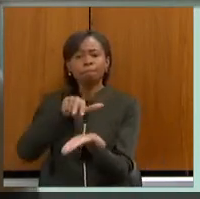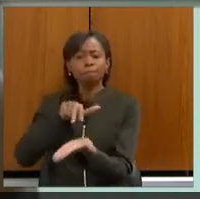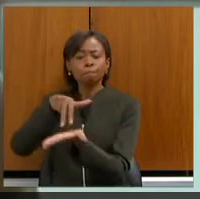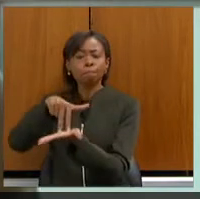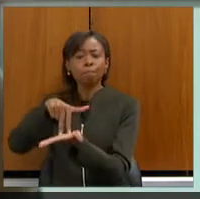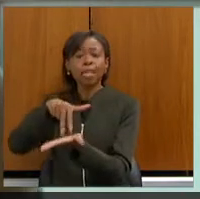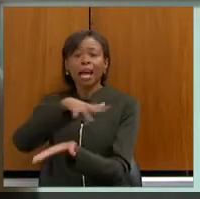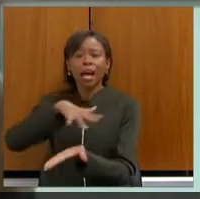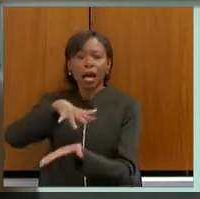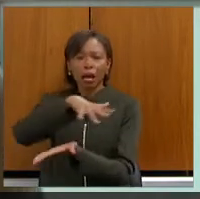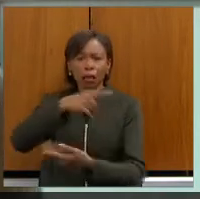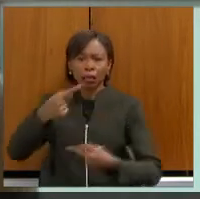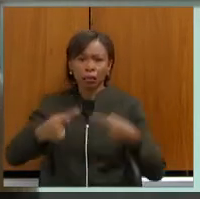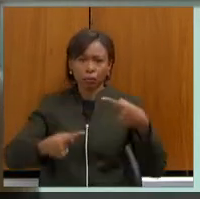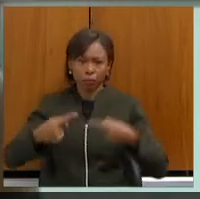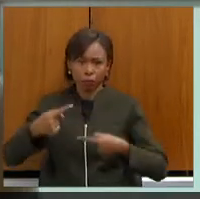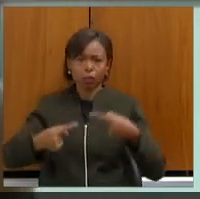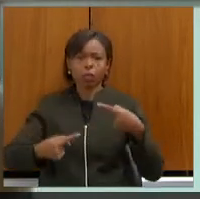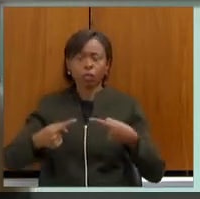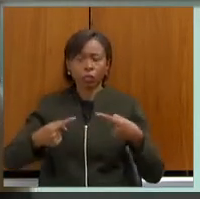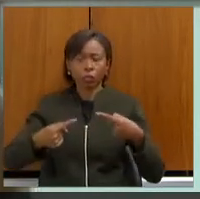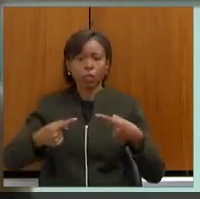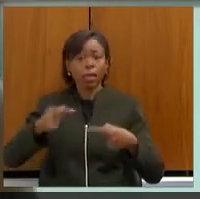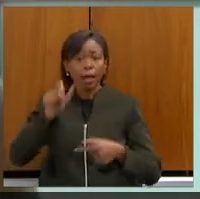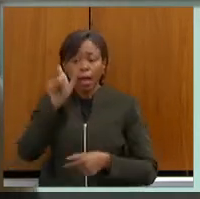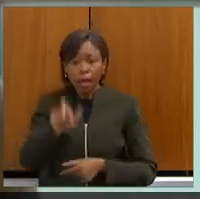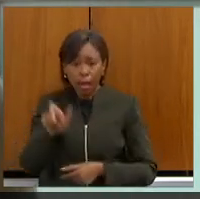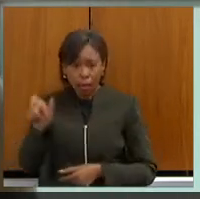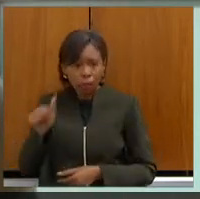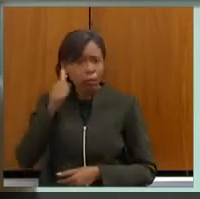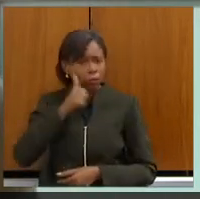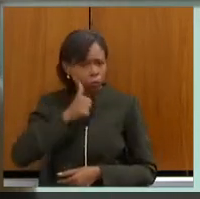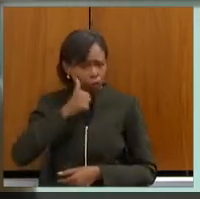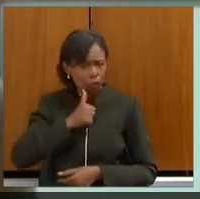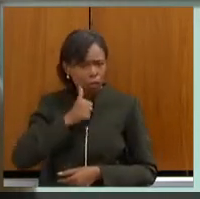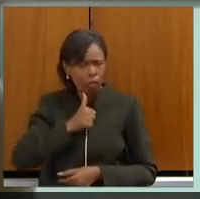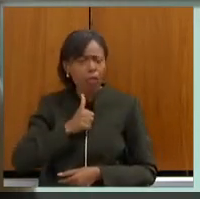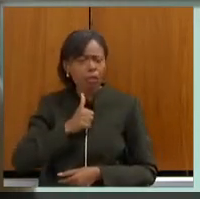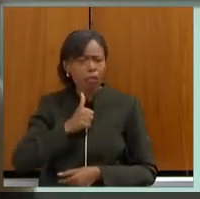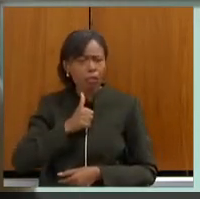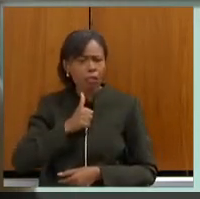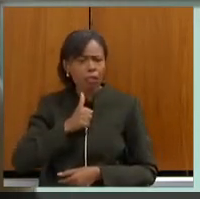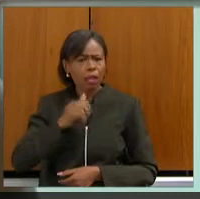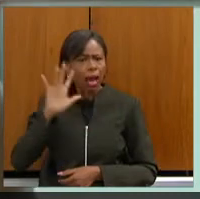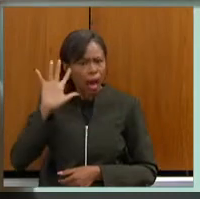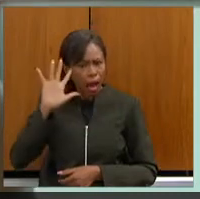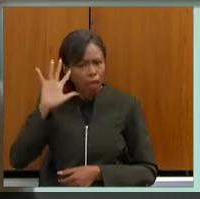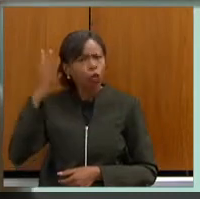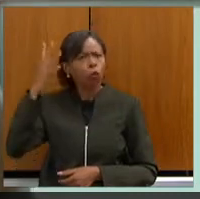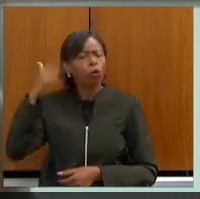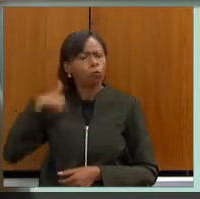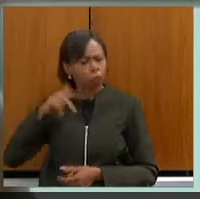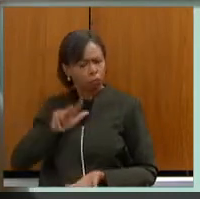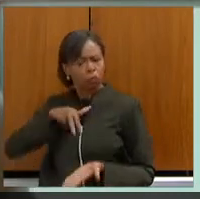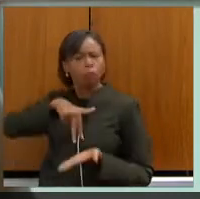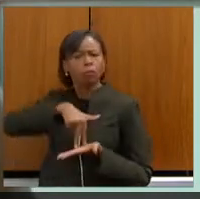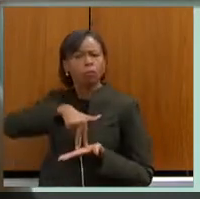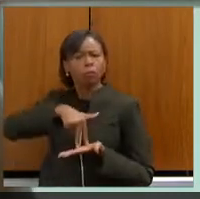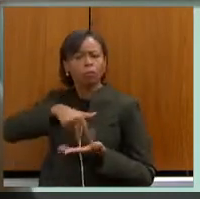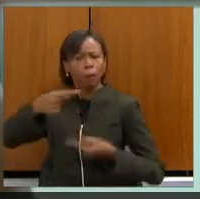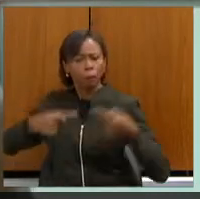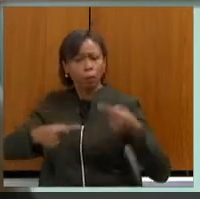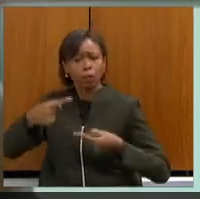que resolvem ocupar os espaços e as deputadas bem sabem elas enfrentam uma série de obstáculos a